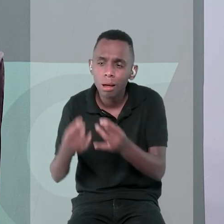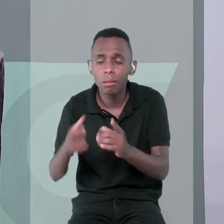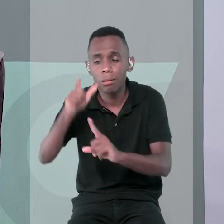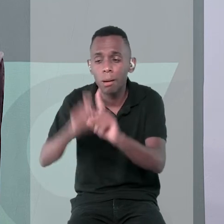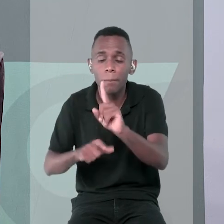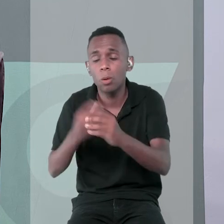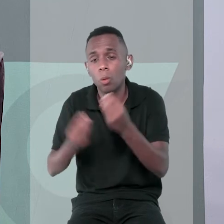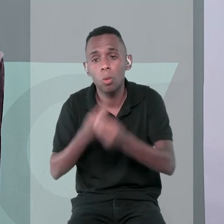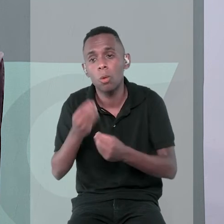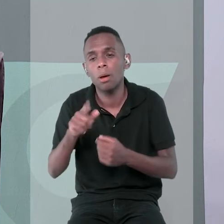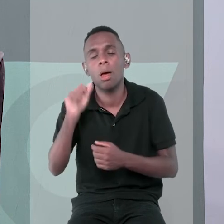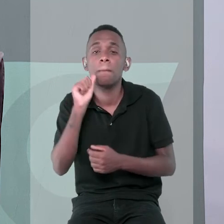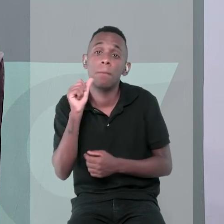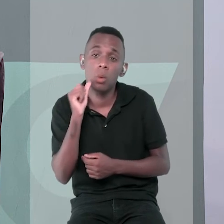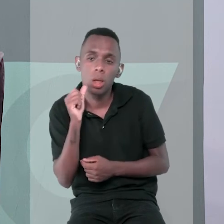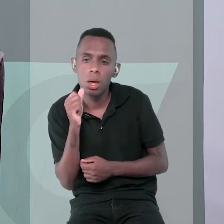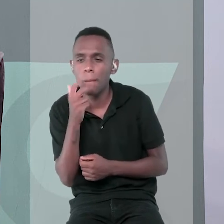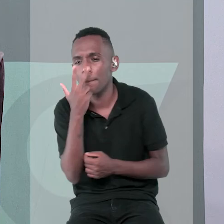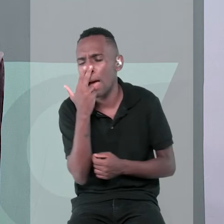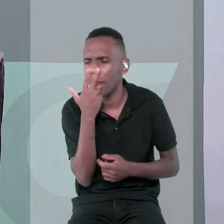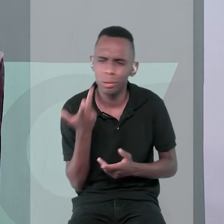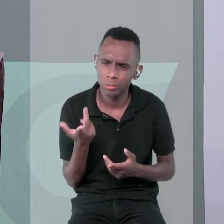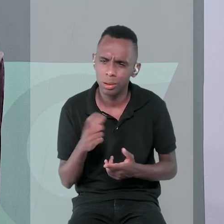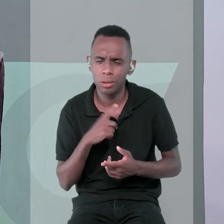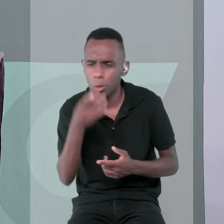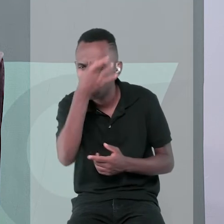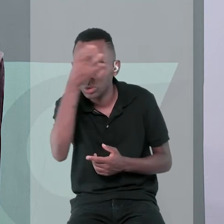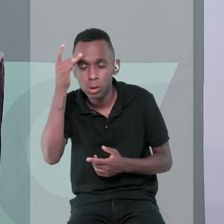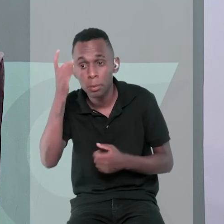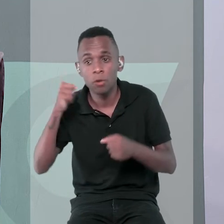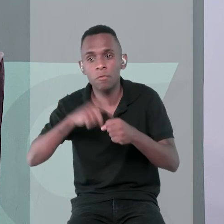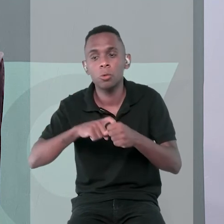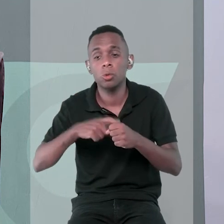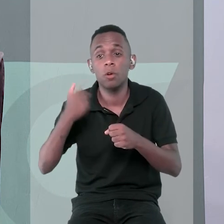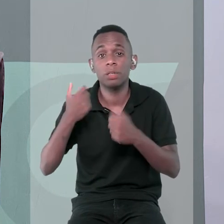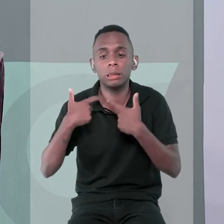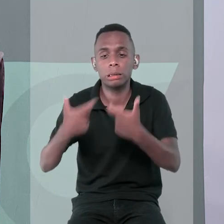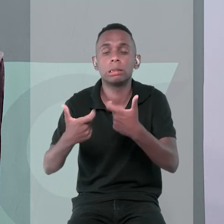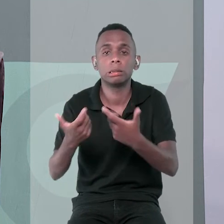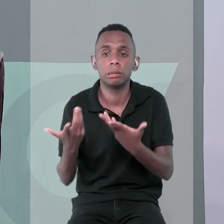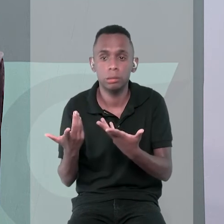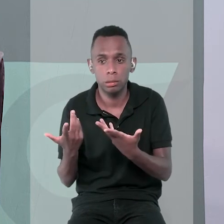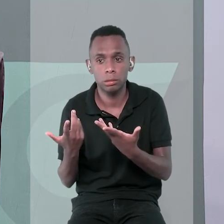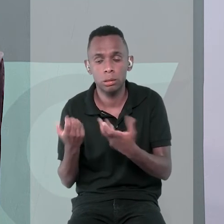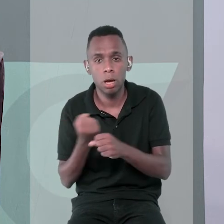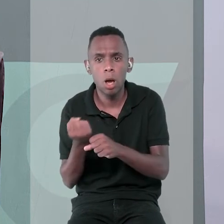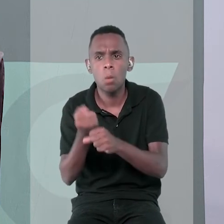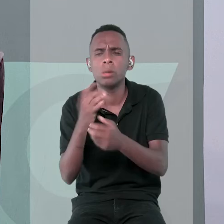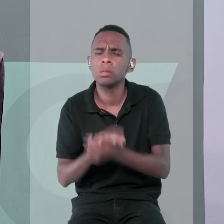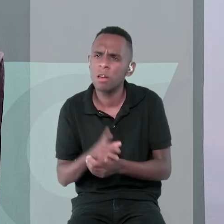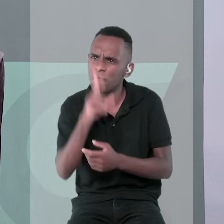personagem assim: ela é uma mulher que parece que tem a inocência de quem voltou de 20 anos da guerra. Eu achei aquilo tão